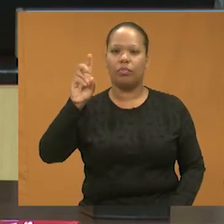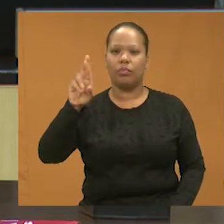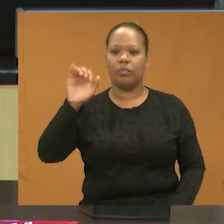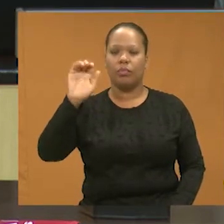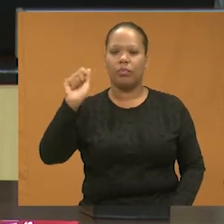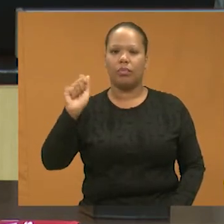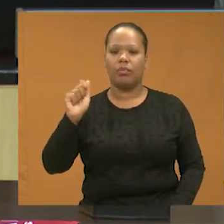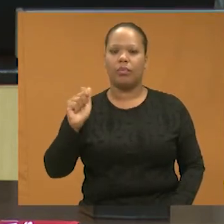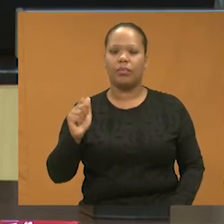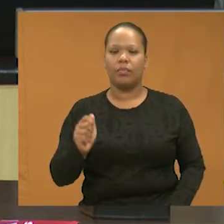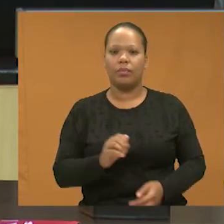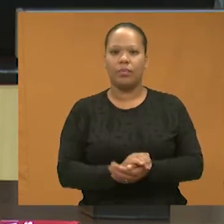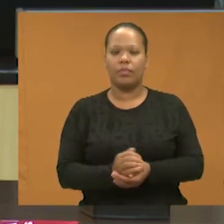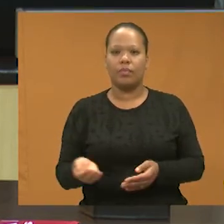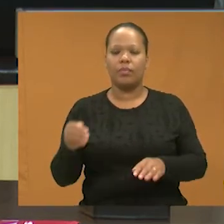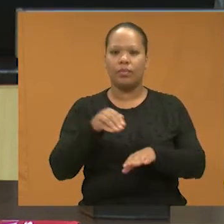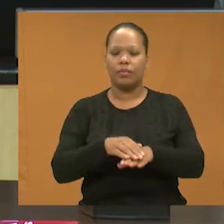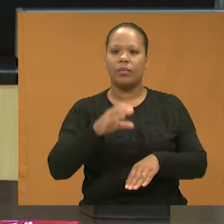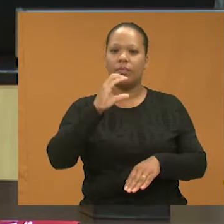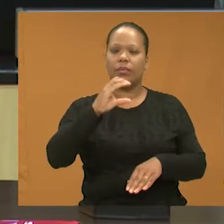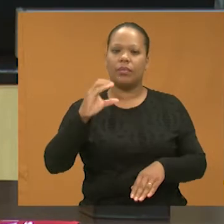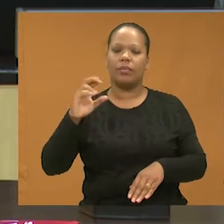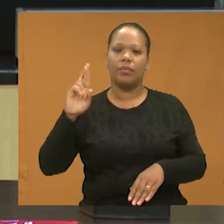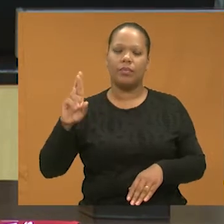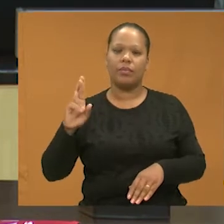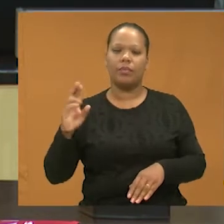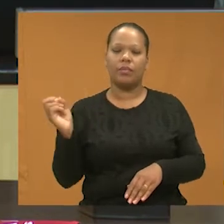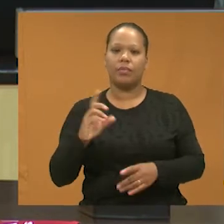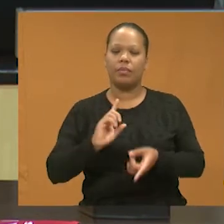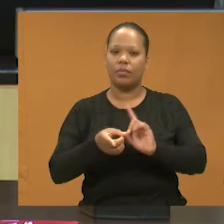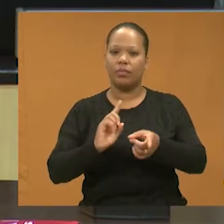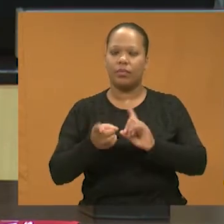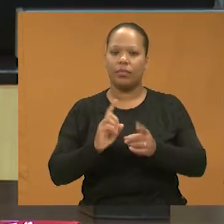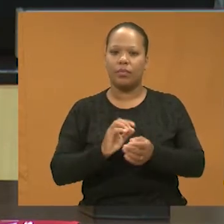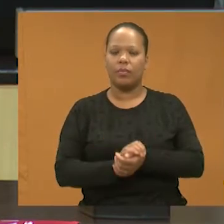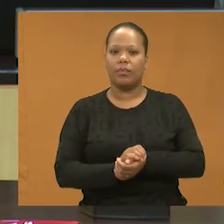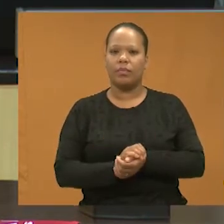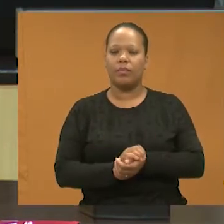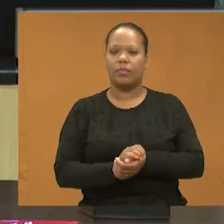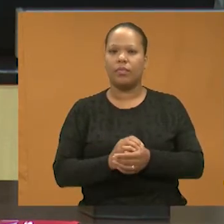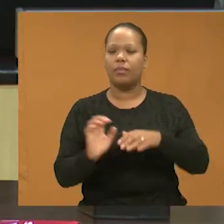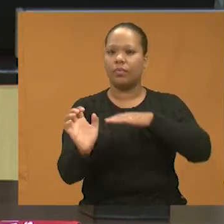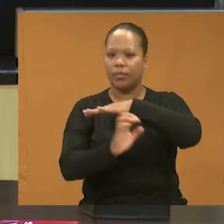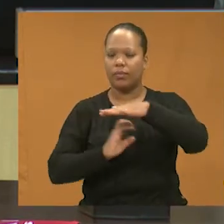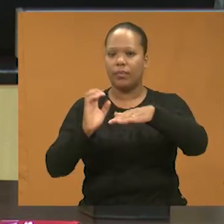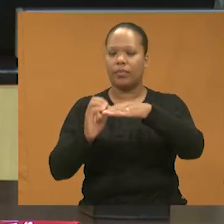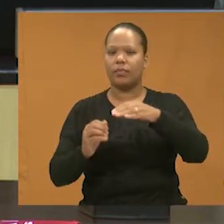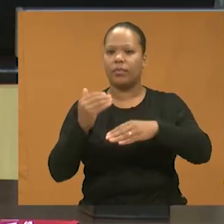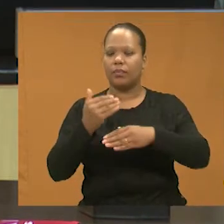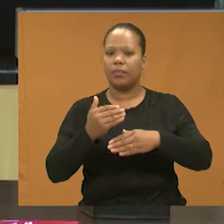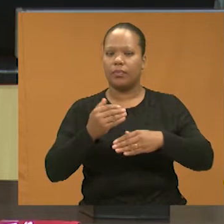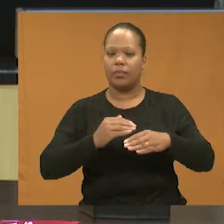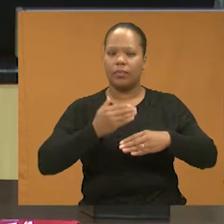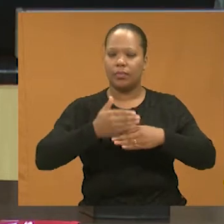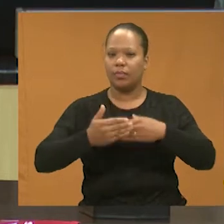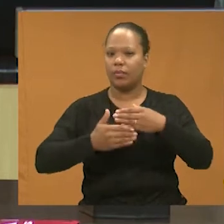sua intercessão junto à CCR Nova Dutra para que a concessionária construa pista de caminhada e ou ciclovia às